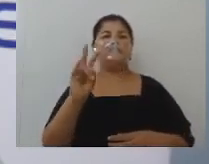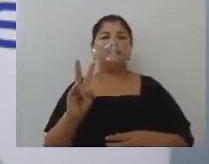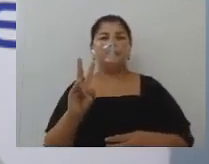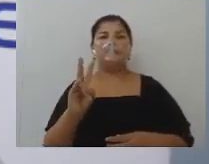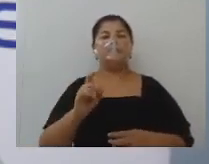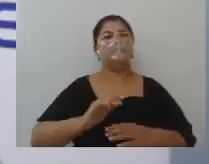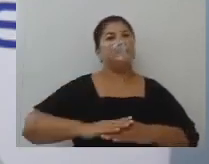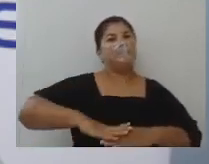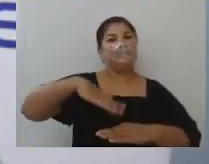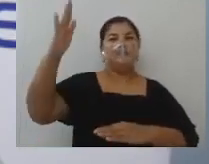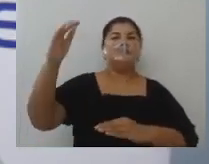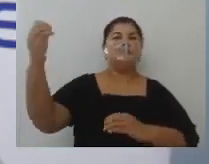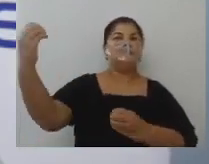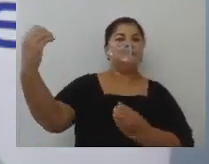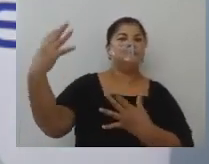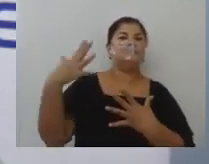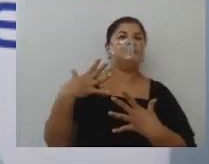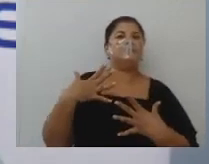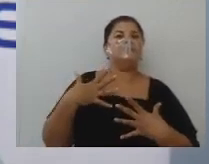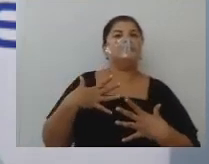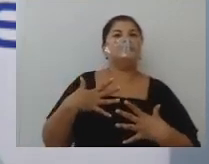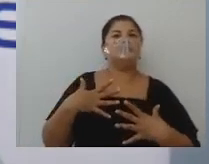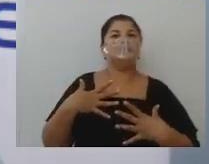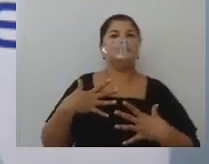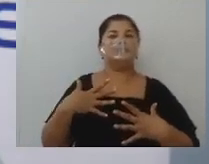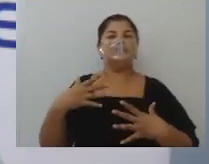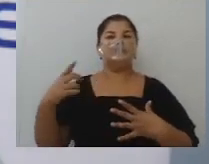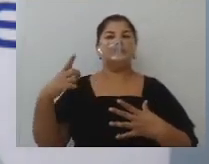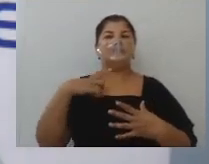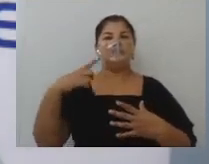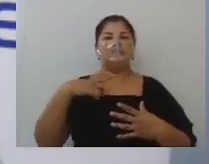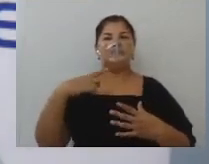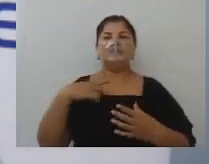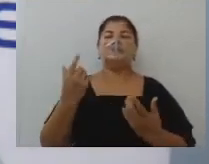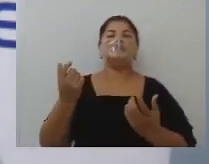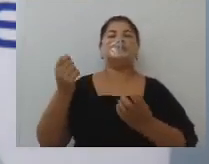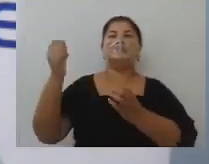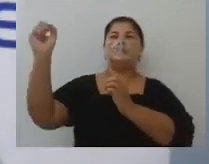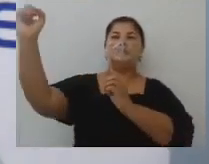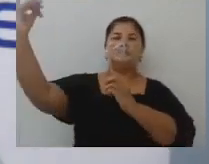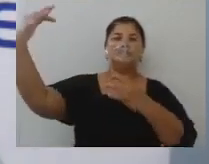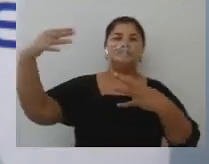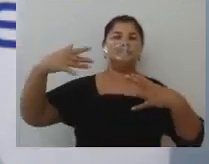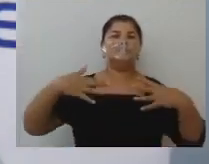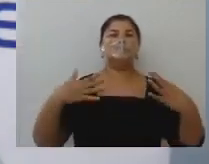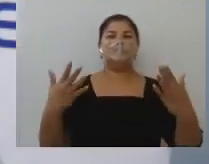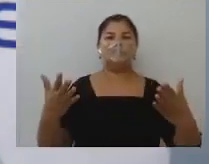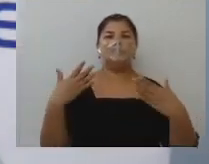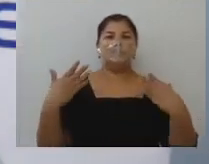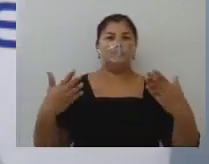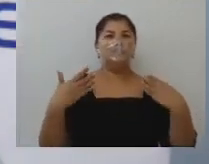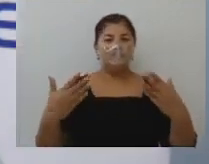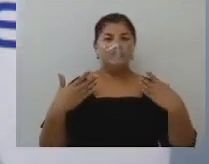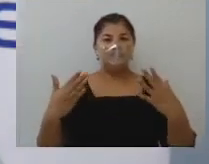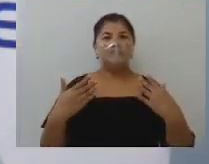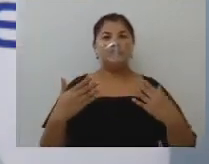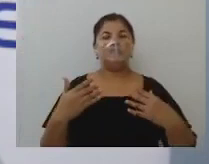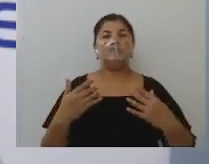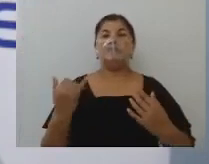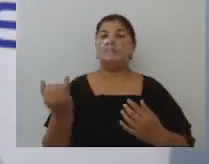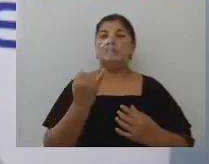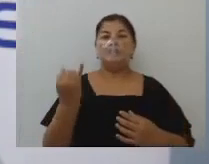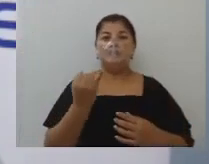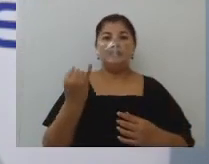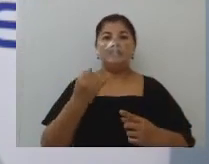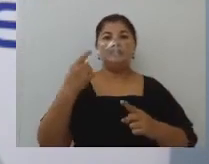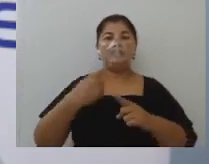ela aumentou. Infravermelho transporta o calor. E esse fenômeno é fantástico, porque a matéria,